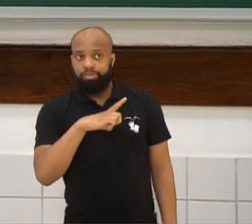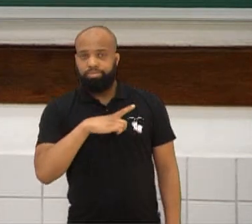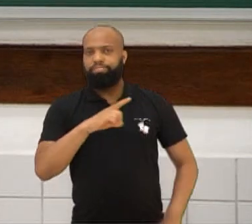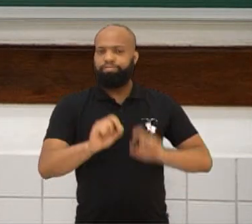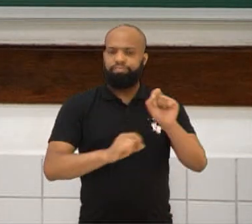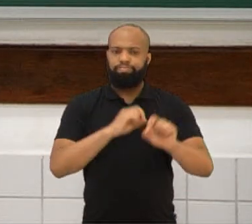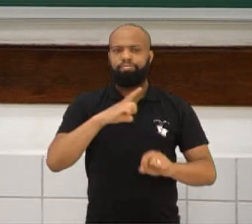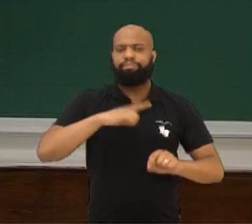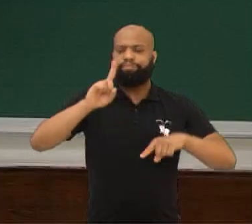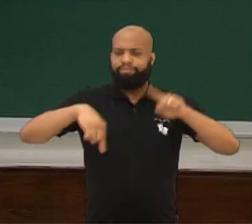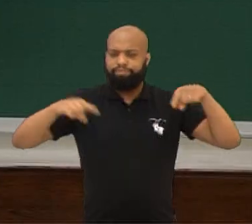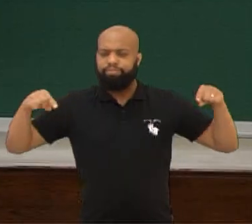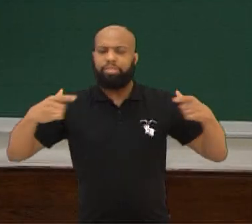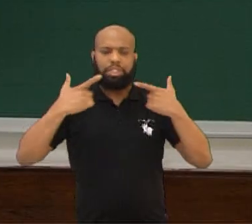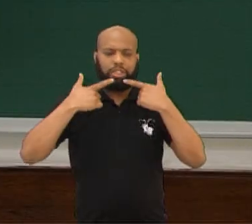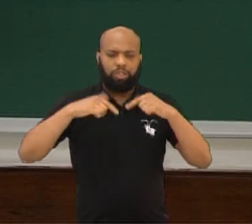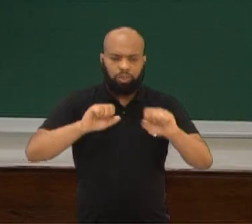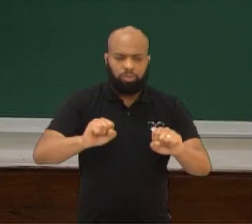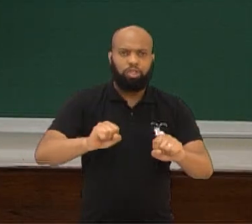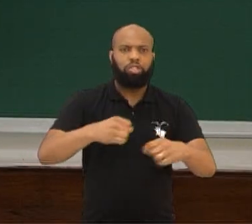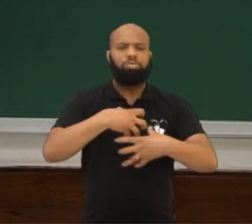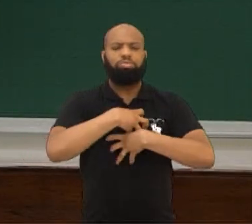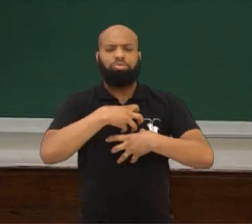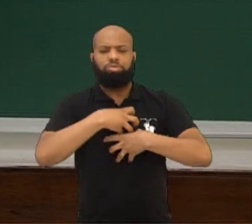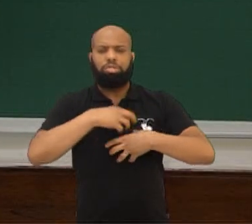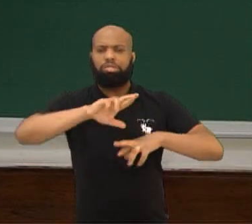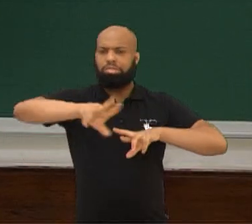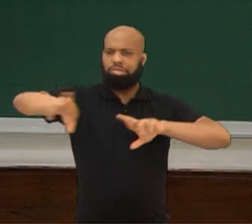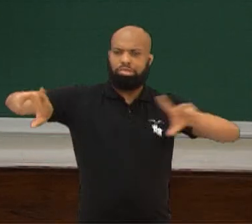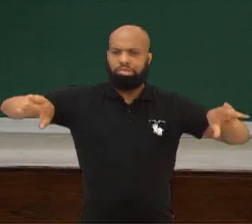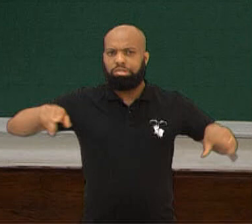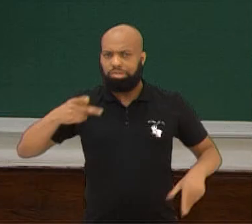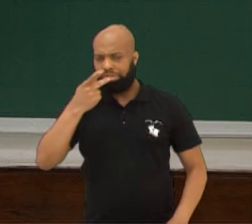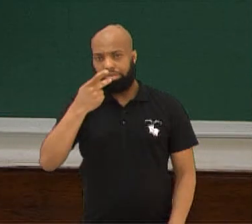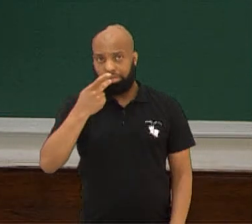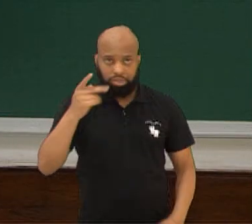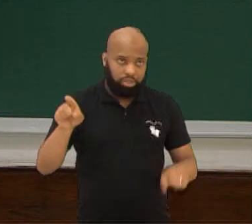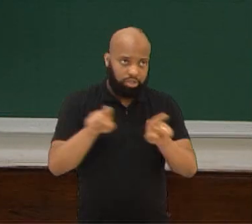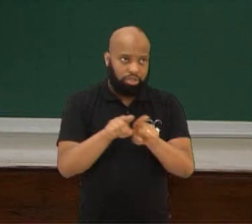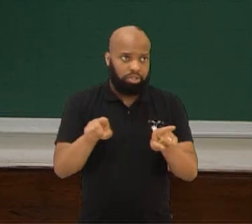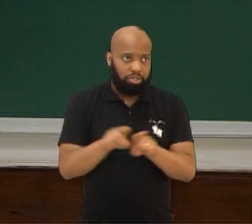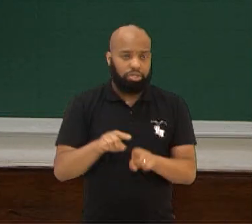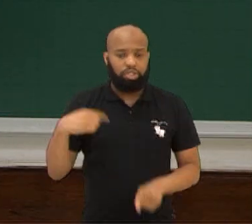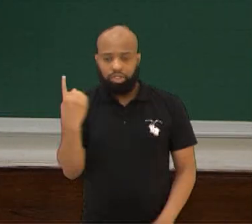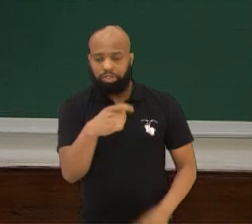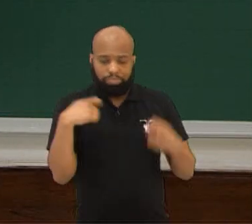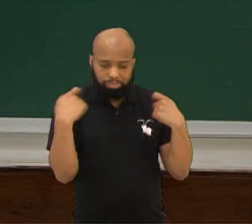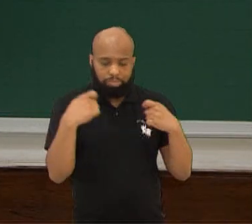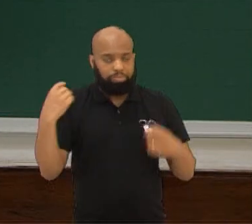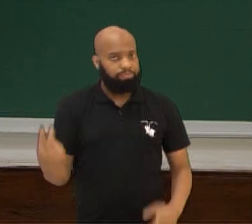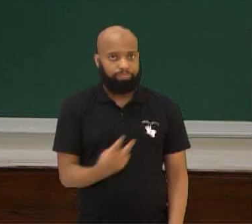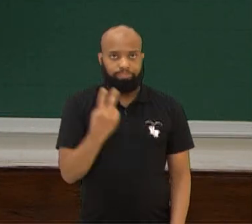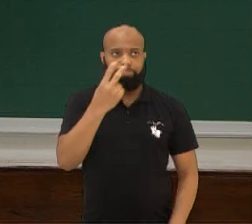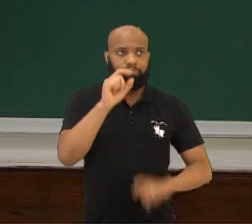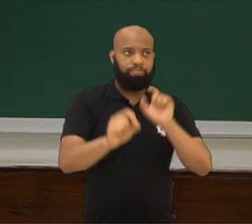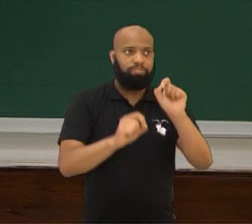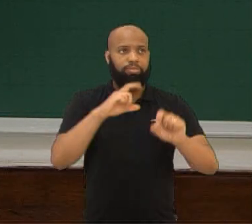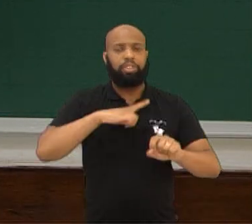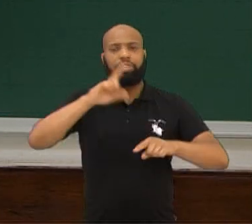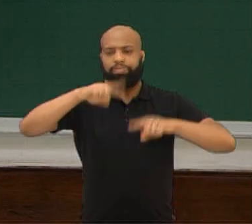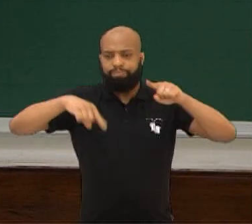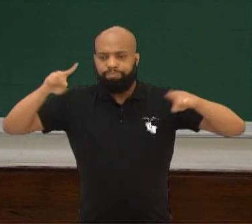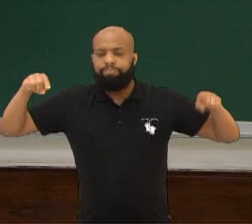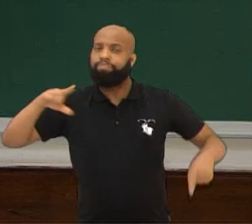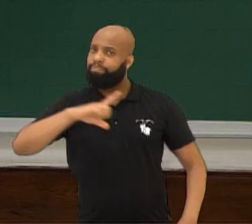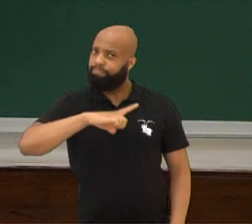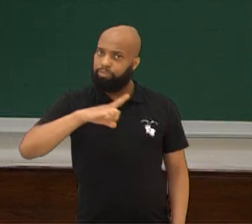aí variações linguísticas, jeitos diferentes de se falar, e aí a gente precisa valorizar todos esses